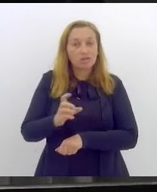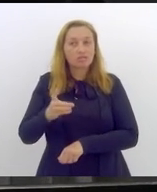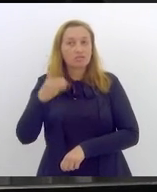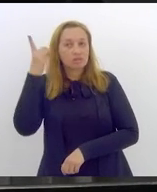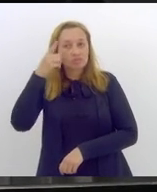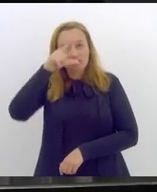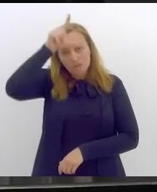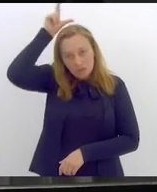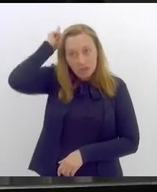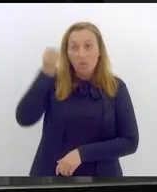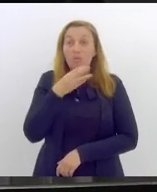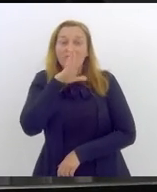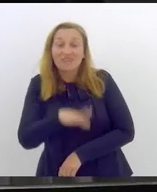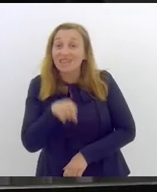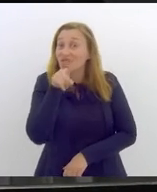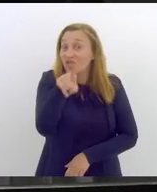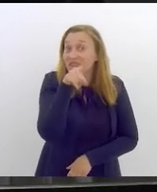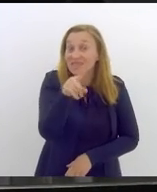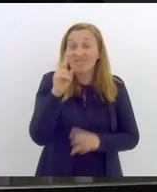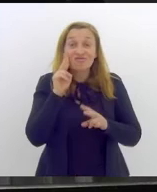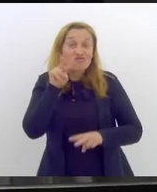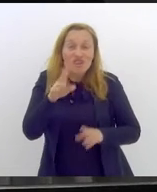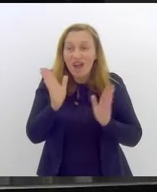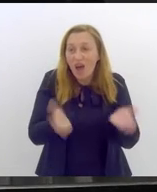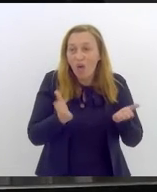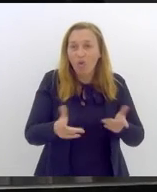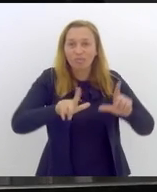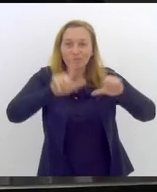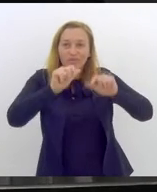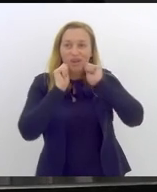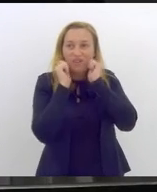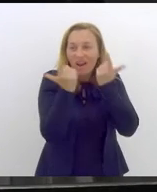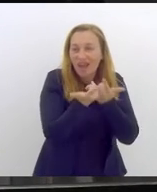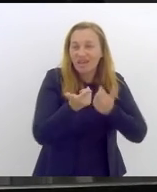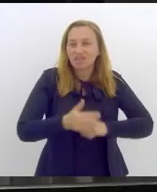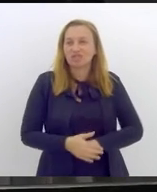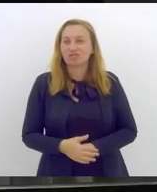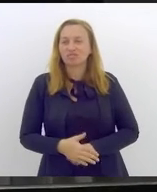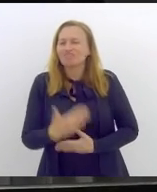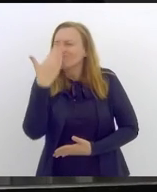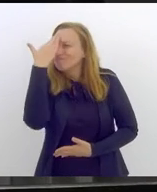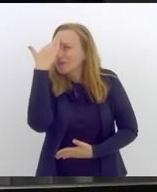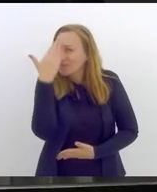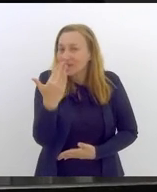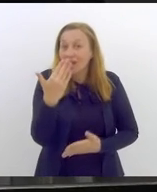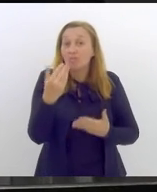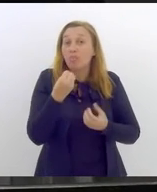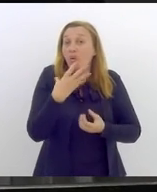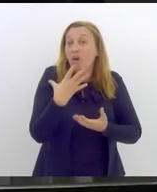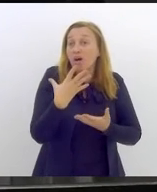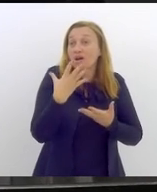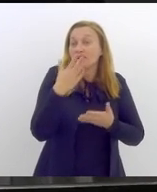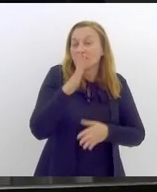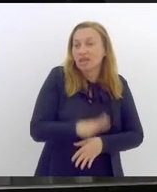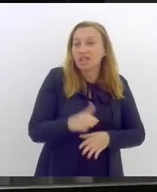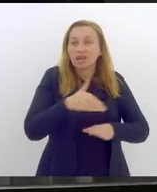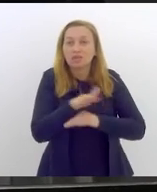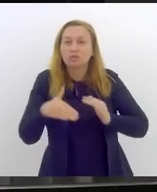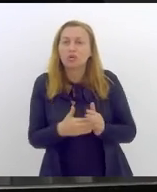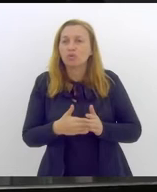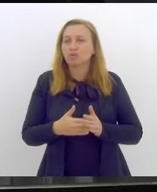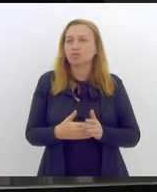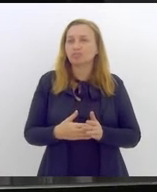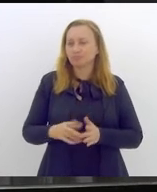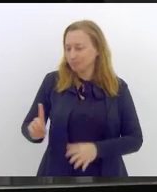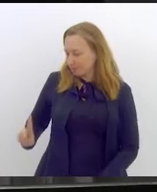Boa tarde a vocês que nos assistem agora pela TV alerj o meu muito boa tarde a todos o que me